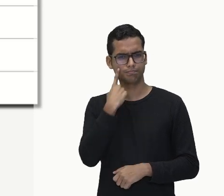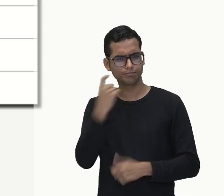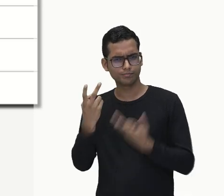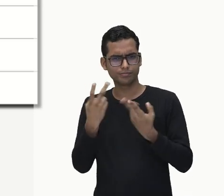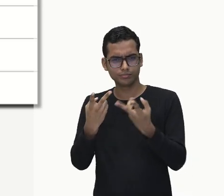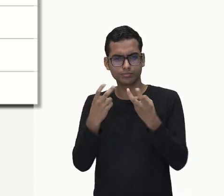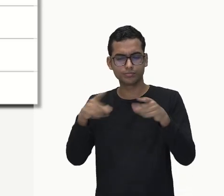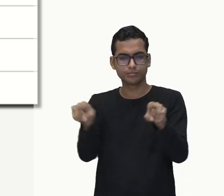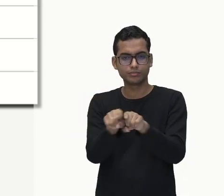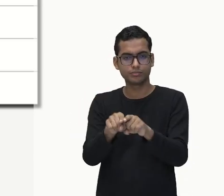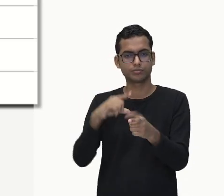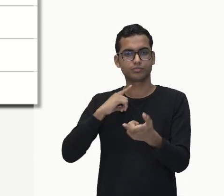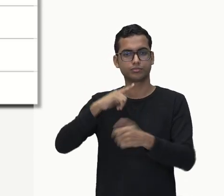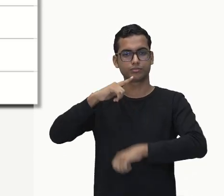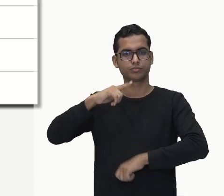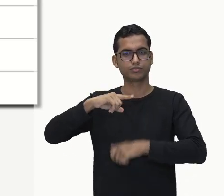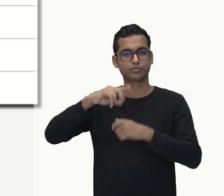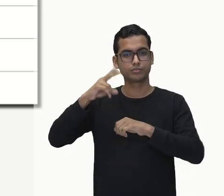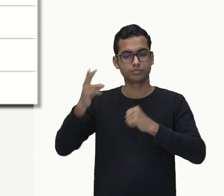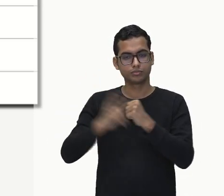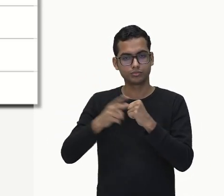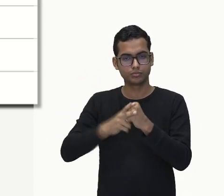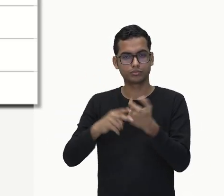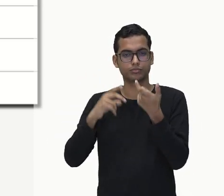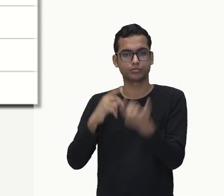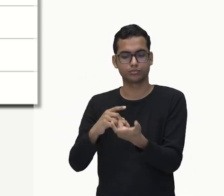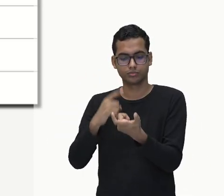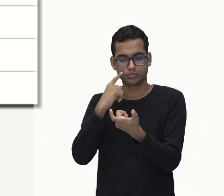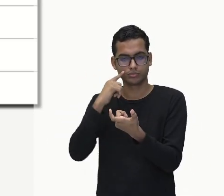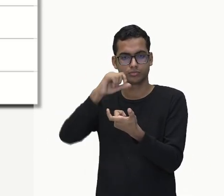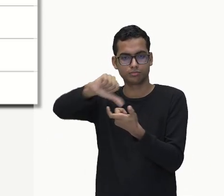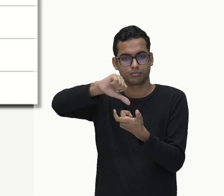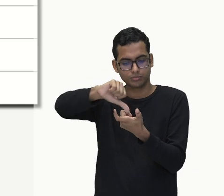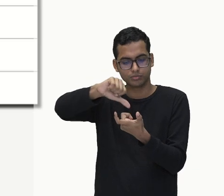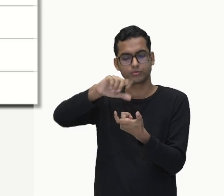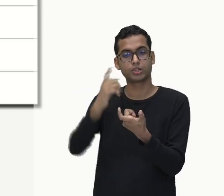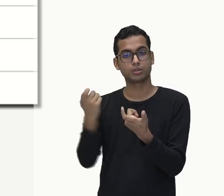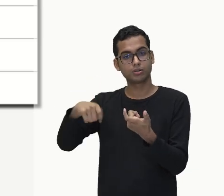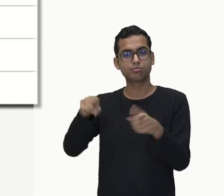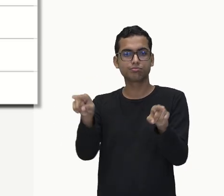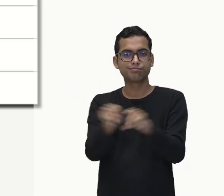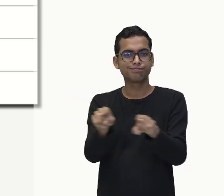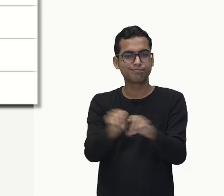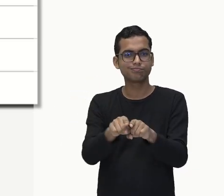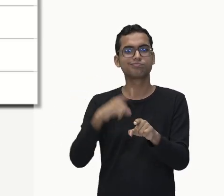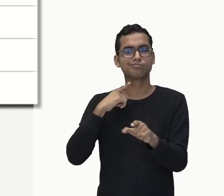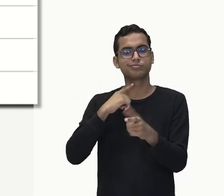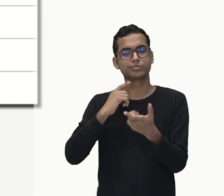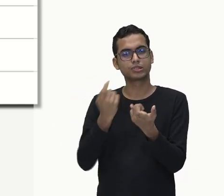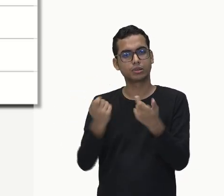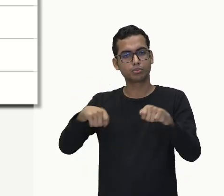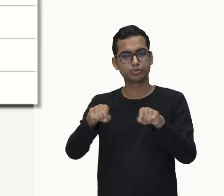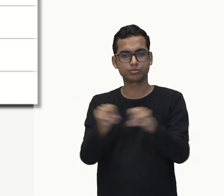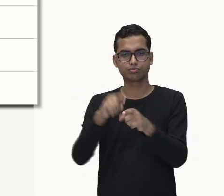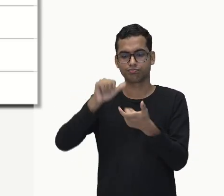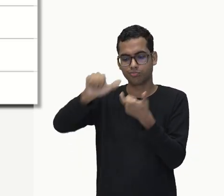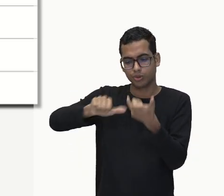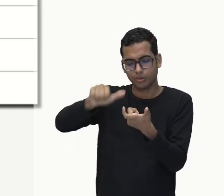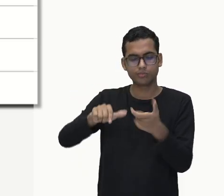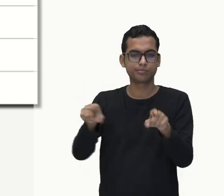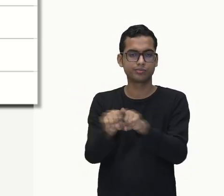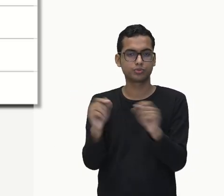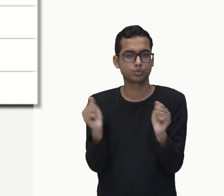é um tempo verbal que não tem problema para verbos irregulares. Então, observe agora comigo e vamos